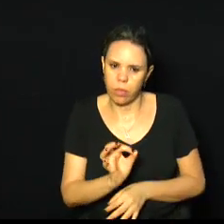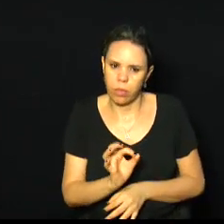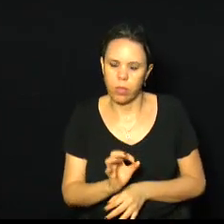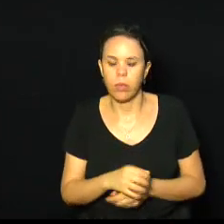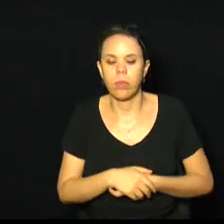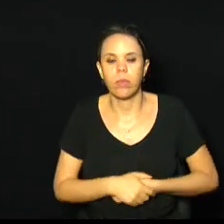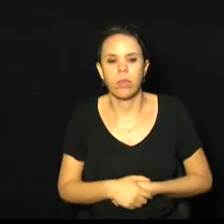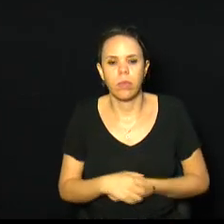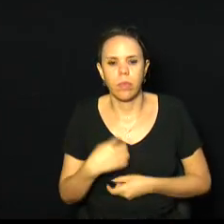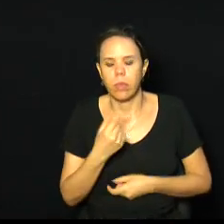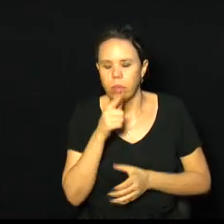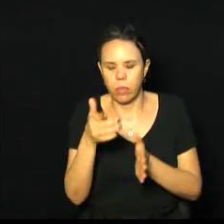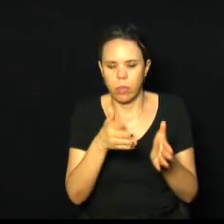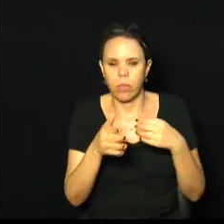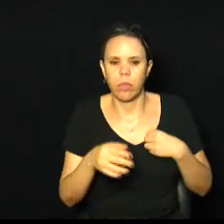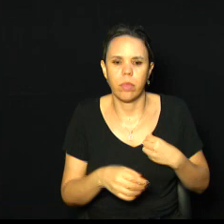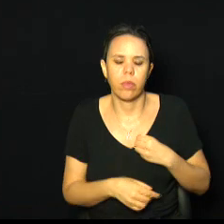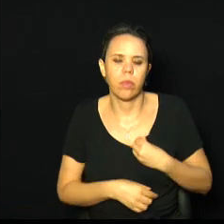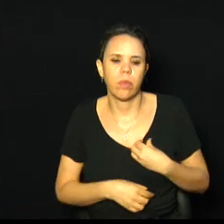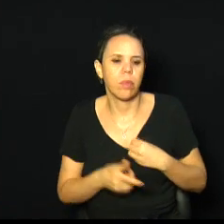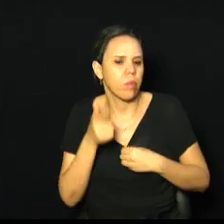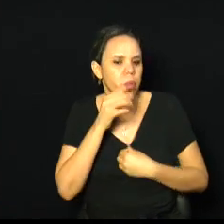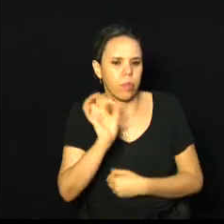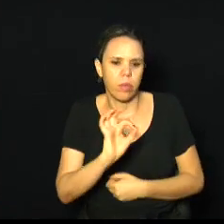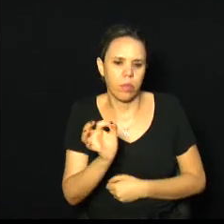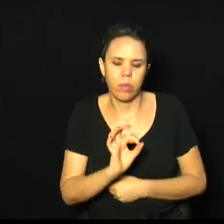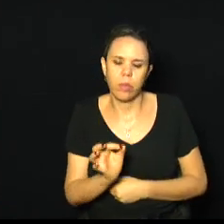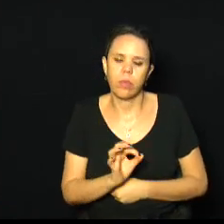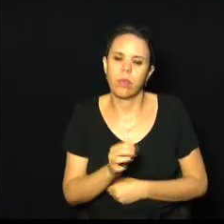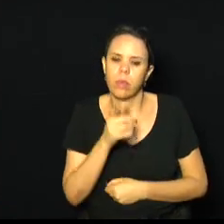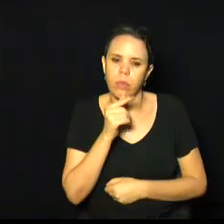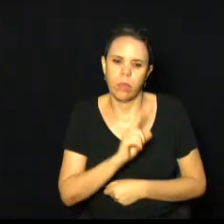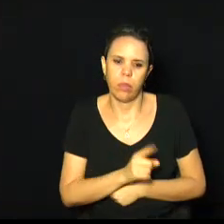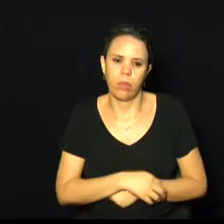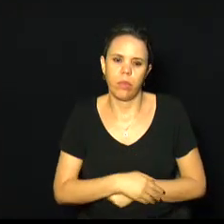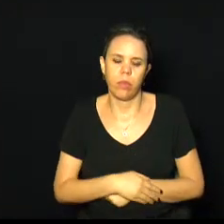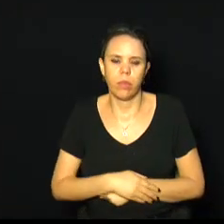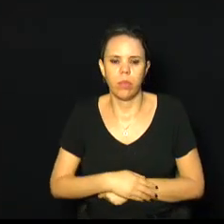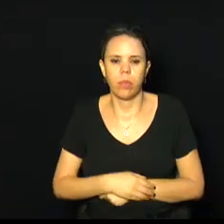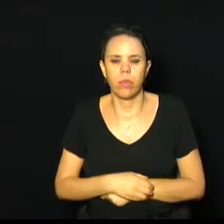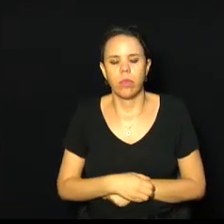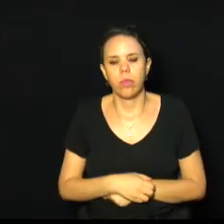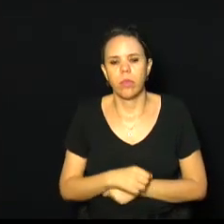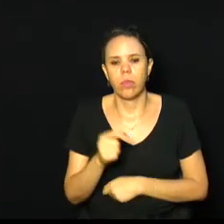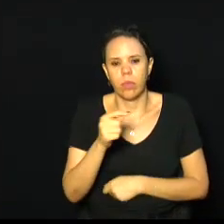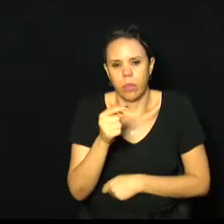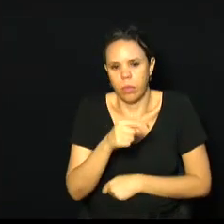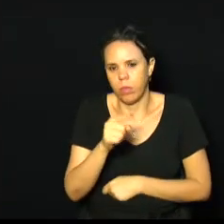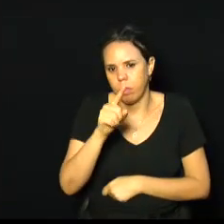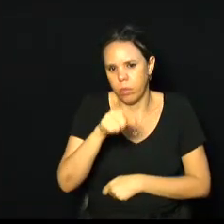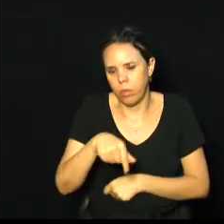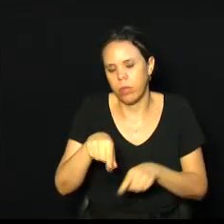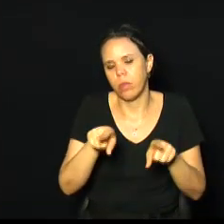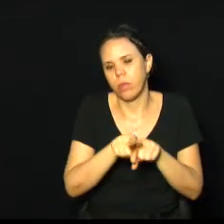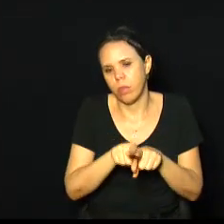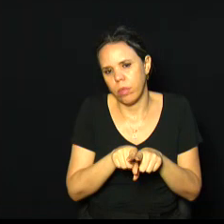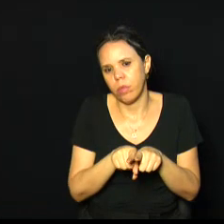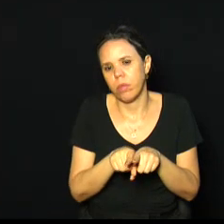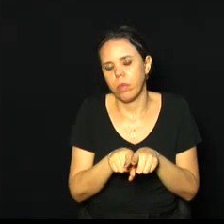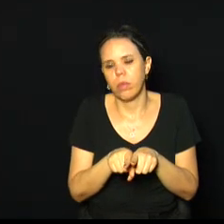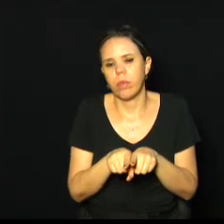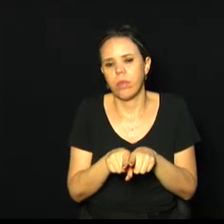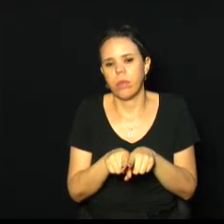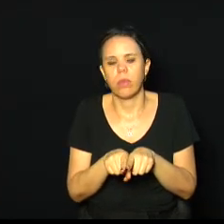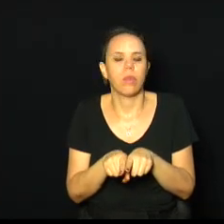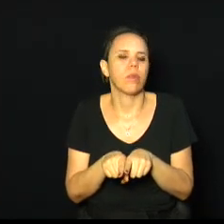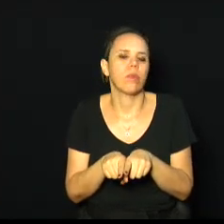né? Nossos rios não conseguem fabricar água. Aqui é também, e aí, no